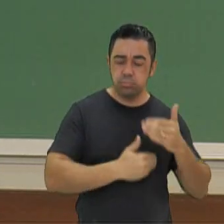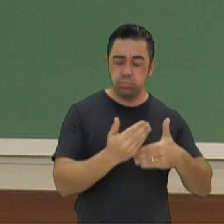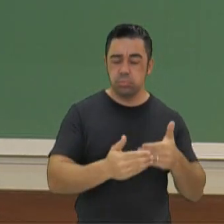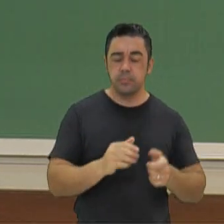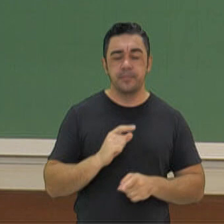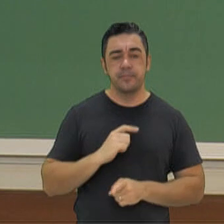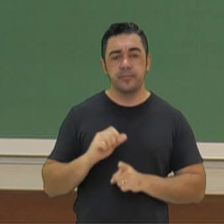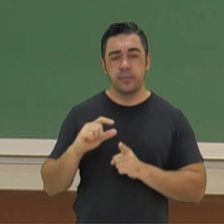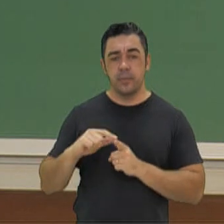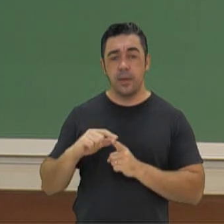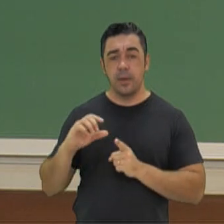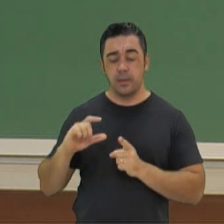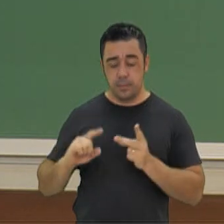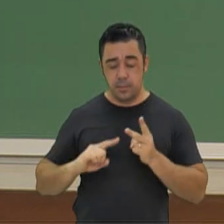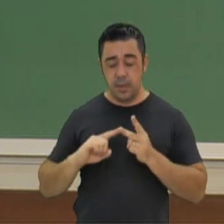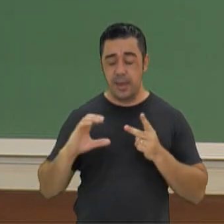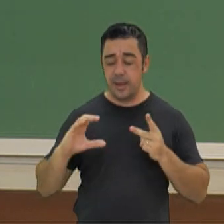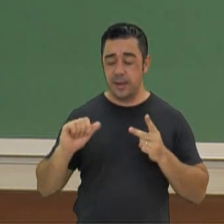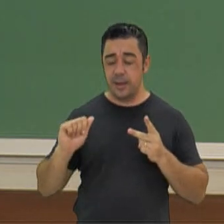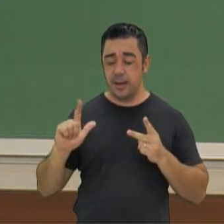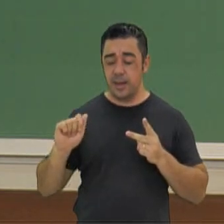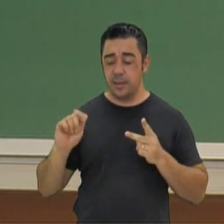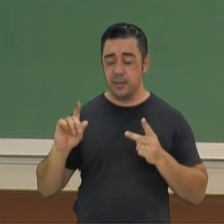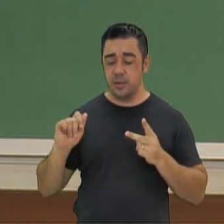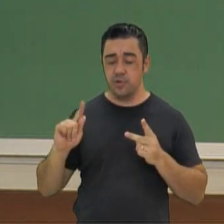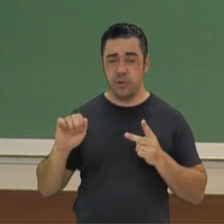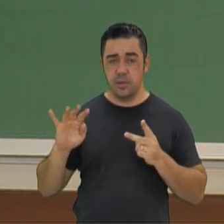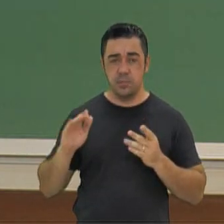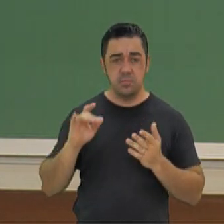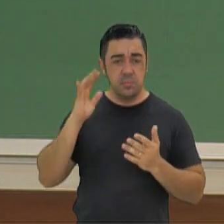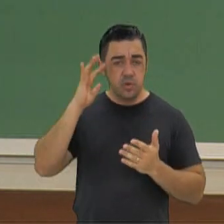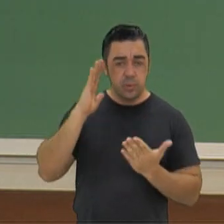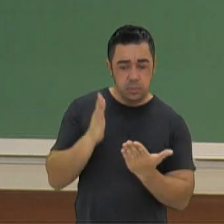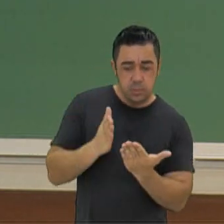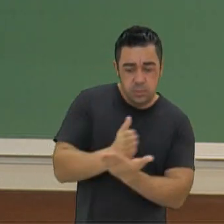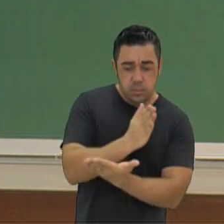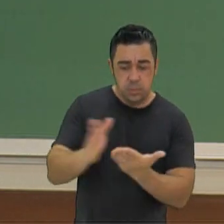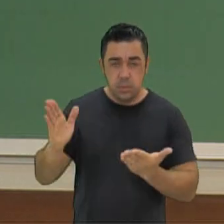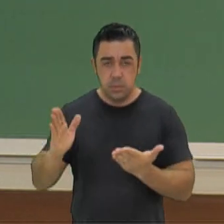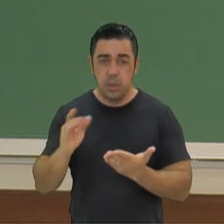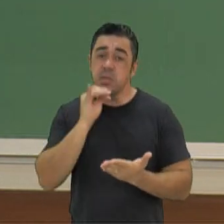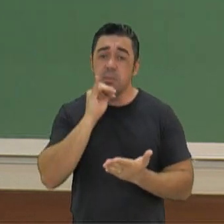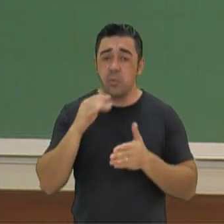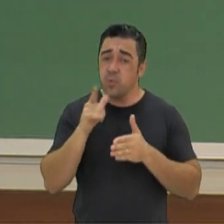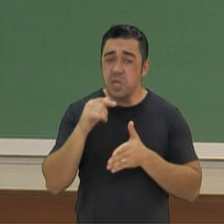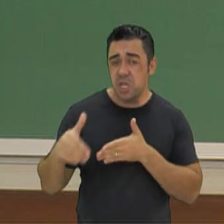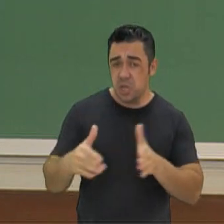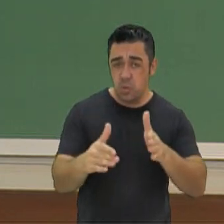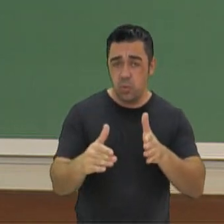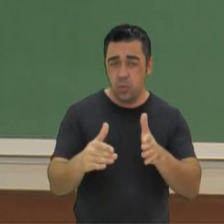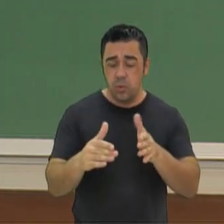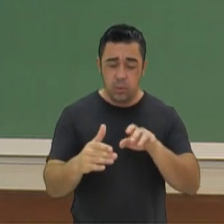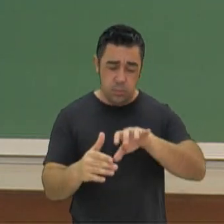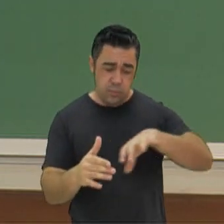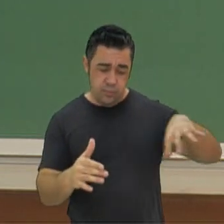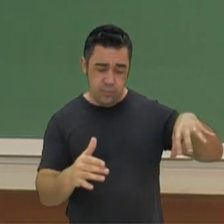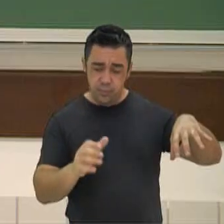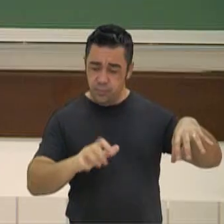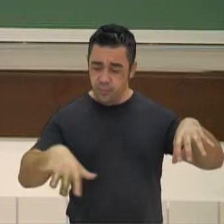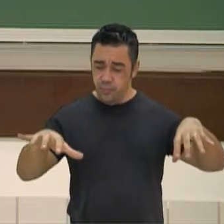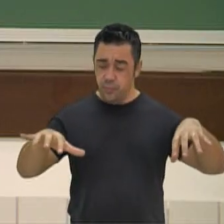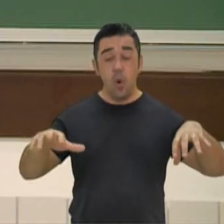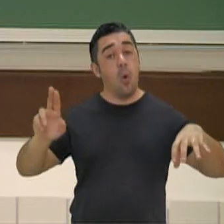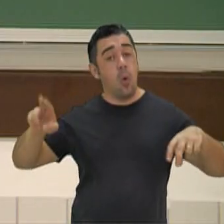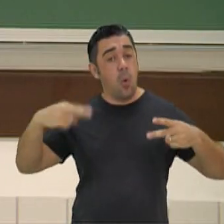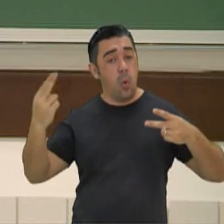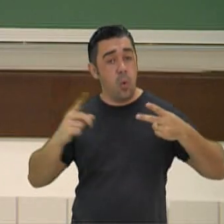por exemplo, uma barreira evolutiva. Imagina que surgiu aqui um rio separando essas duas espécies, tá? Ou uma cadeia montanhosa. Tá?